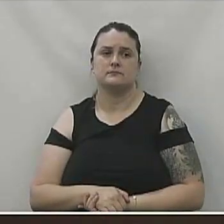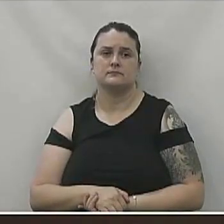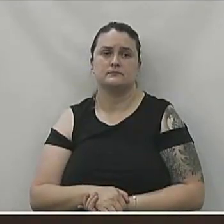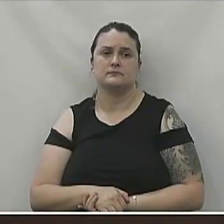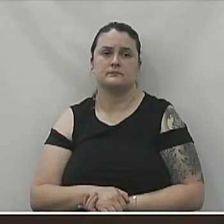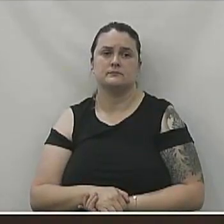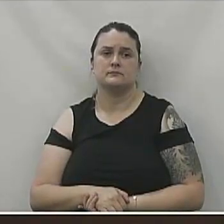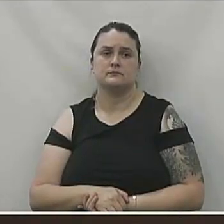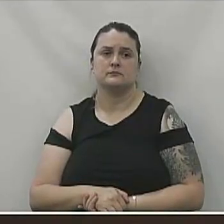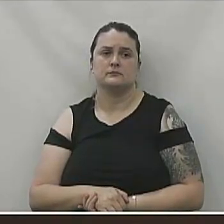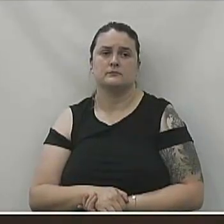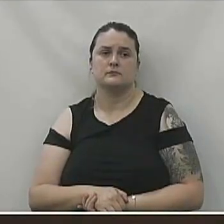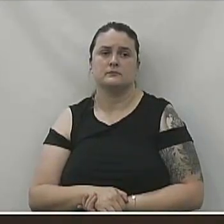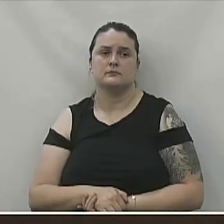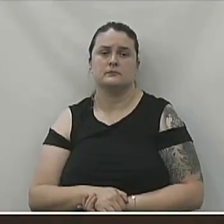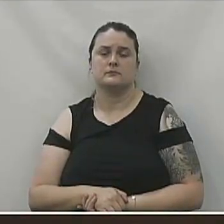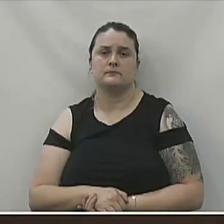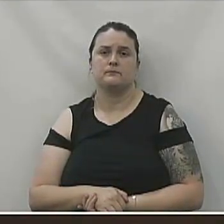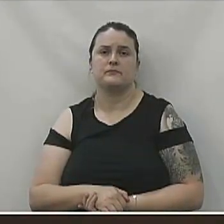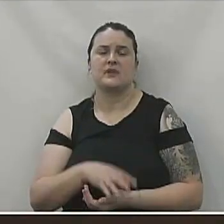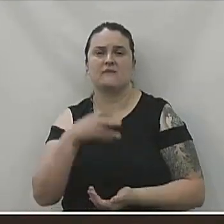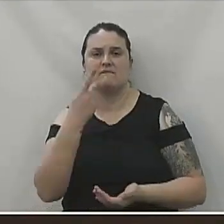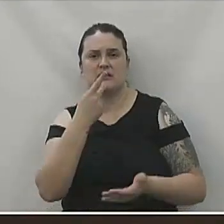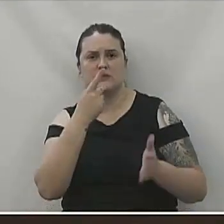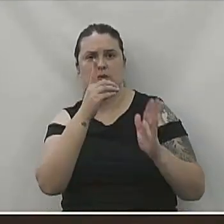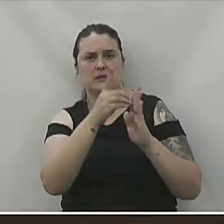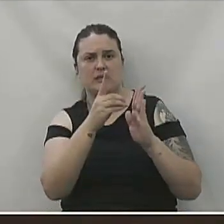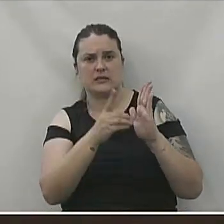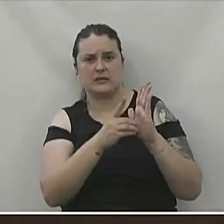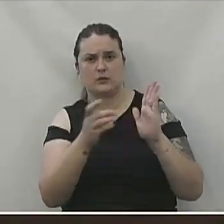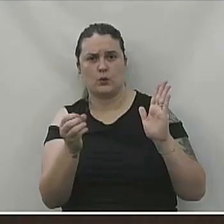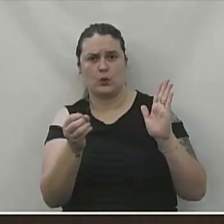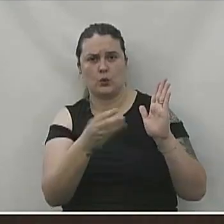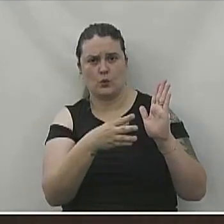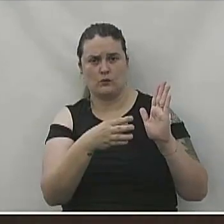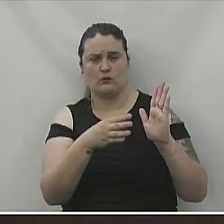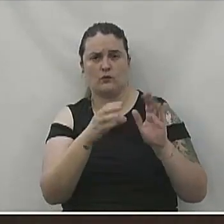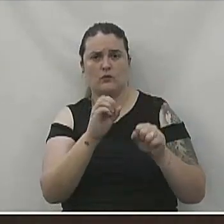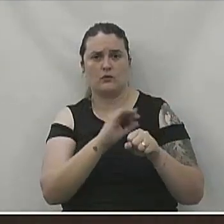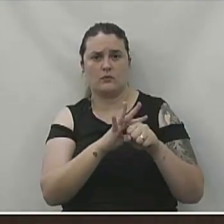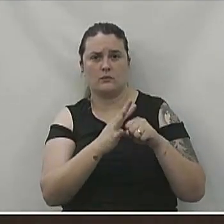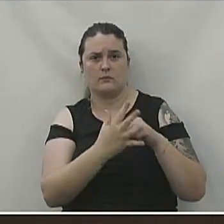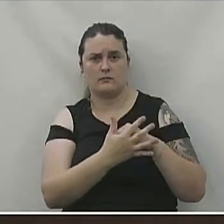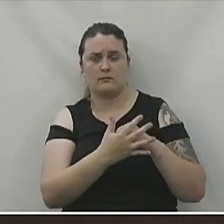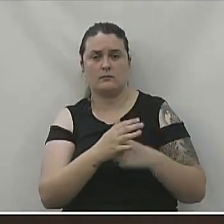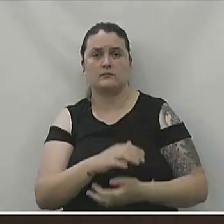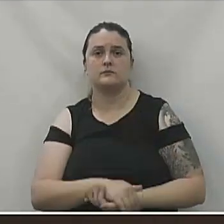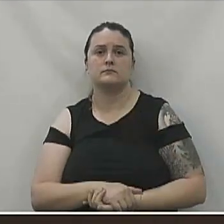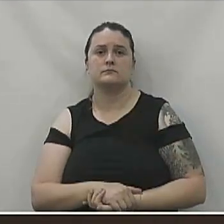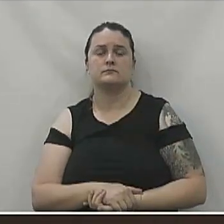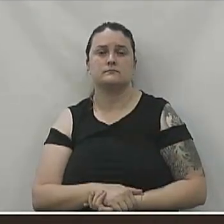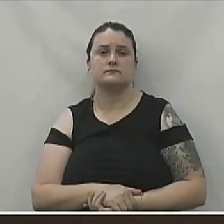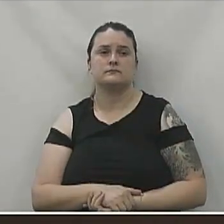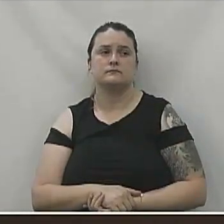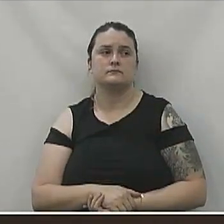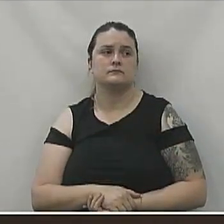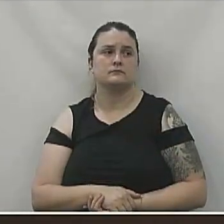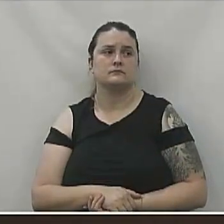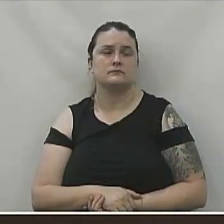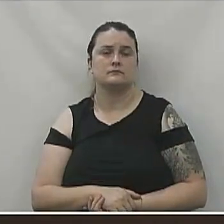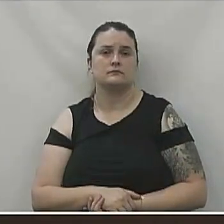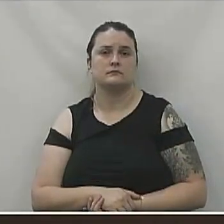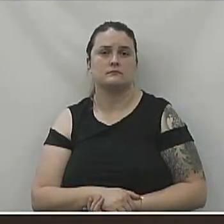respeito do do Decreto novo decreto do convívio gostaria